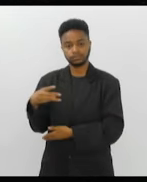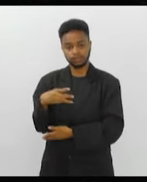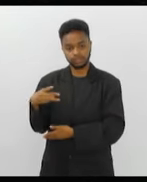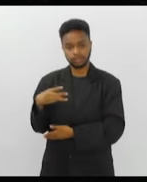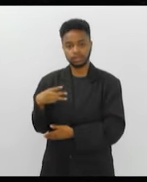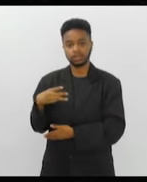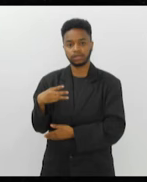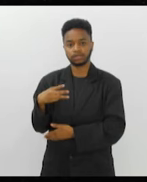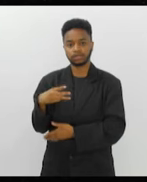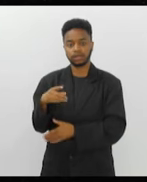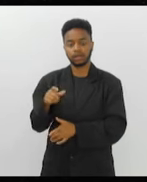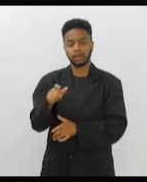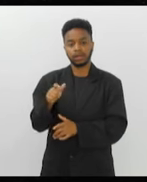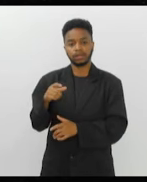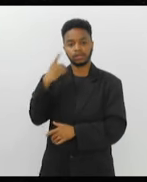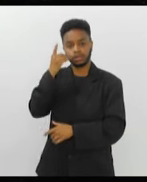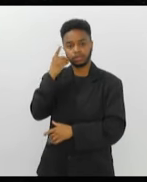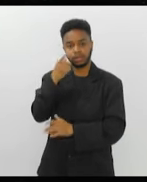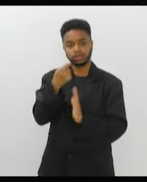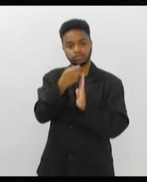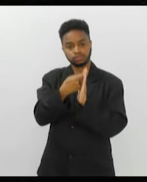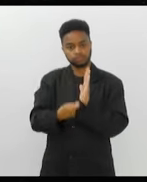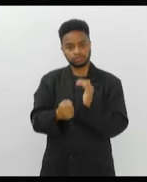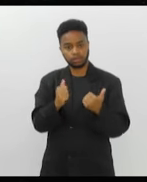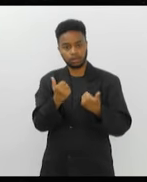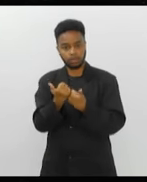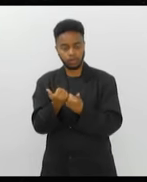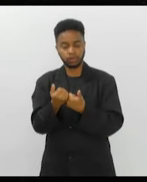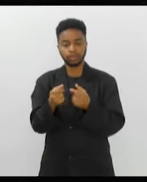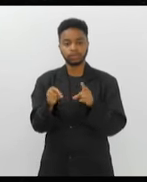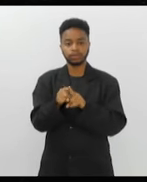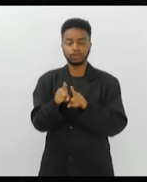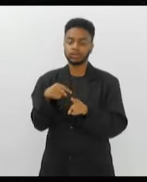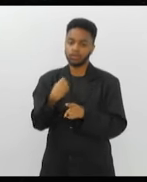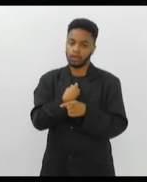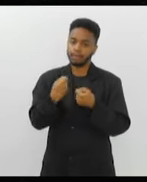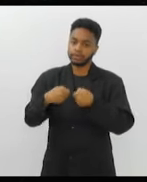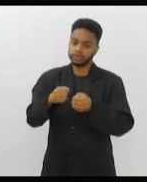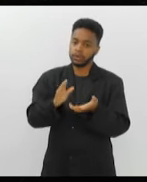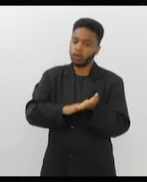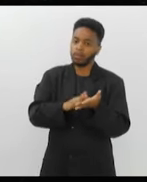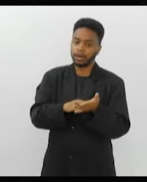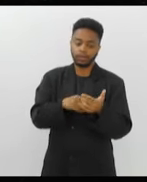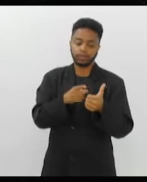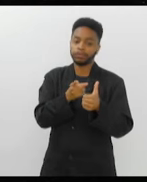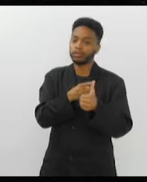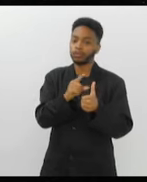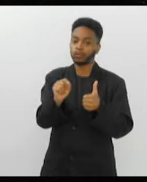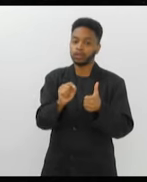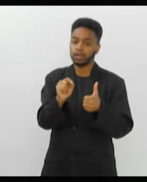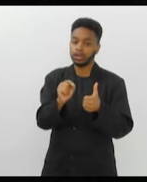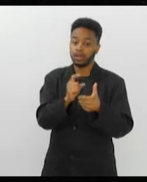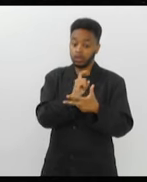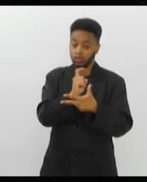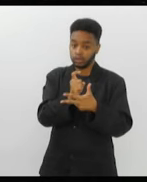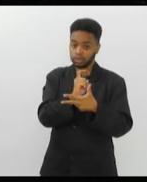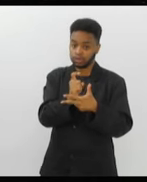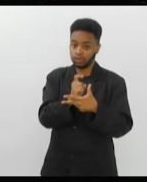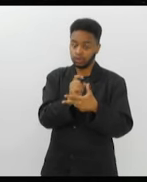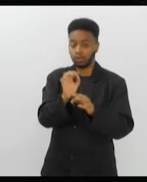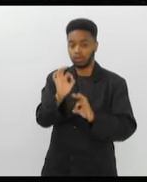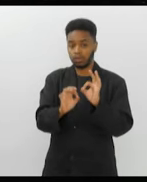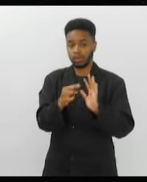33 autores e coautores, e temos que cobrar de um, que o Executivo